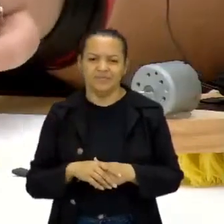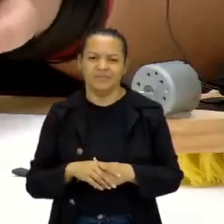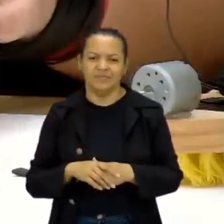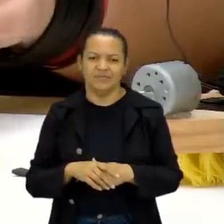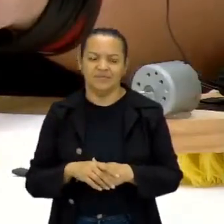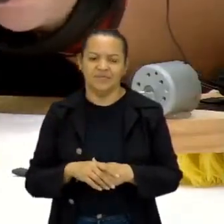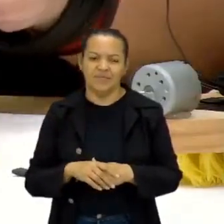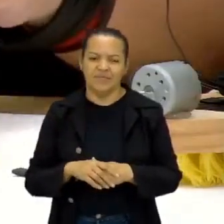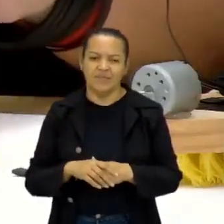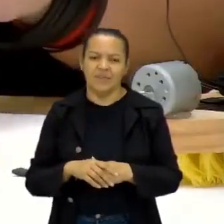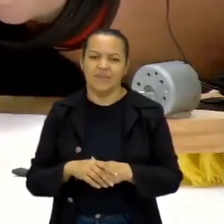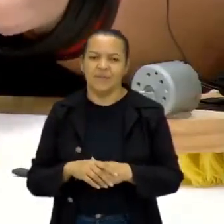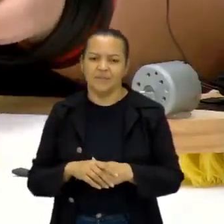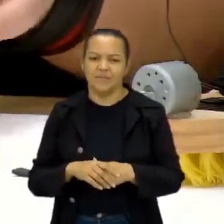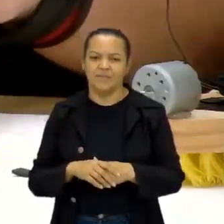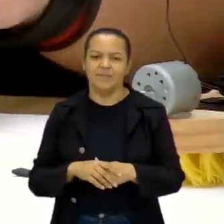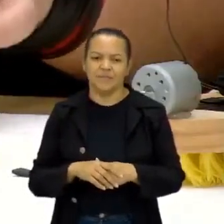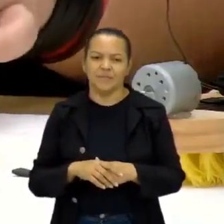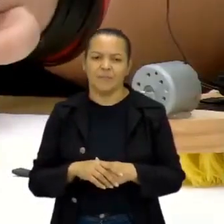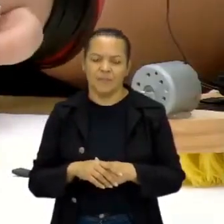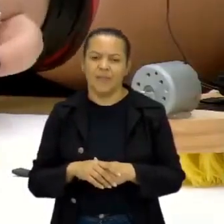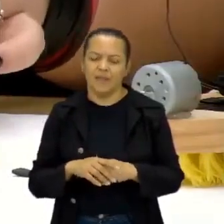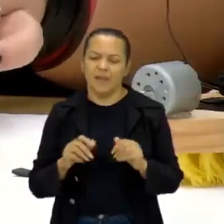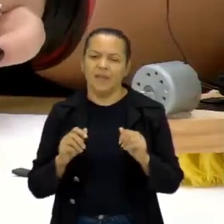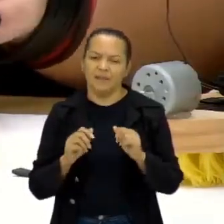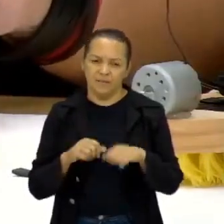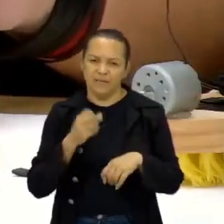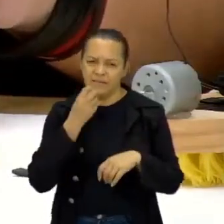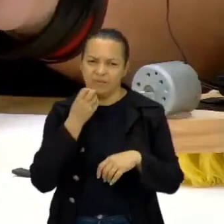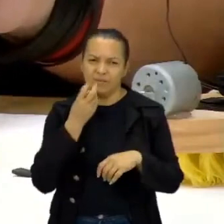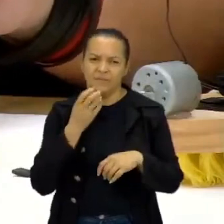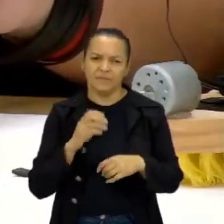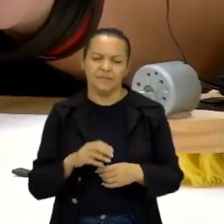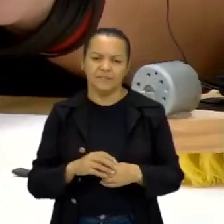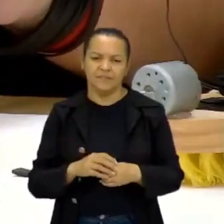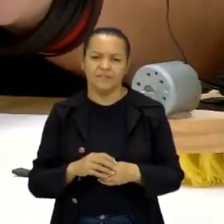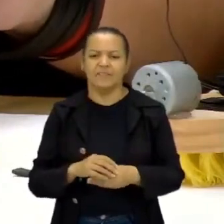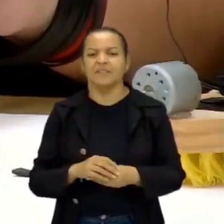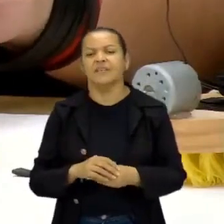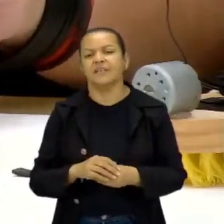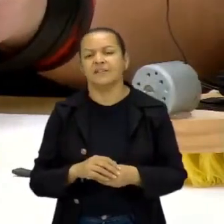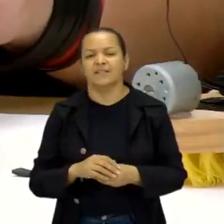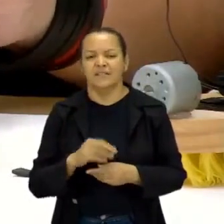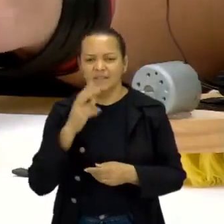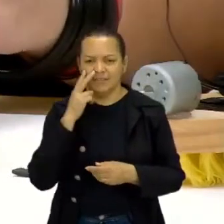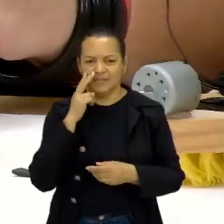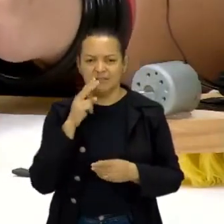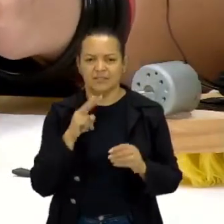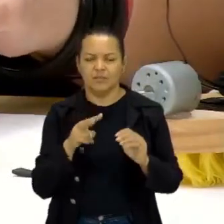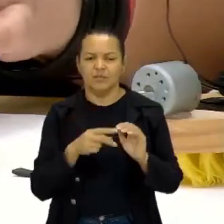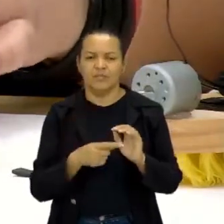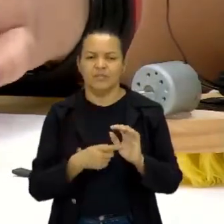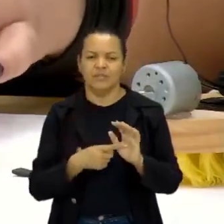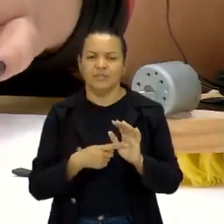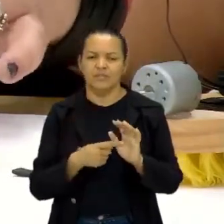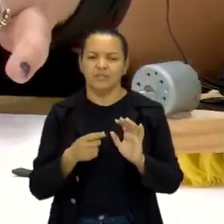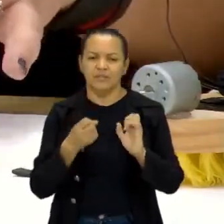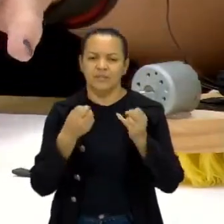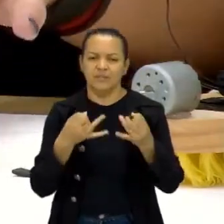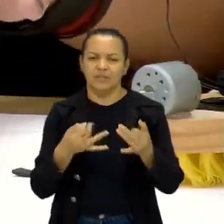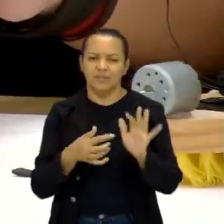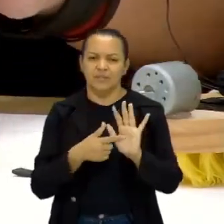Vai que dá bom. Vai dar bom. Tem que dar bom, tá? E como vocês estão vendo, eu falo pra